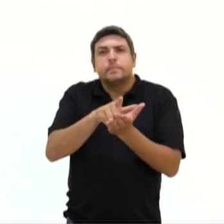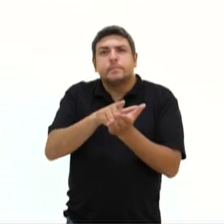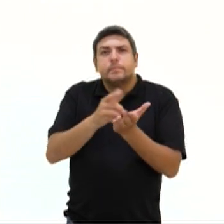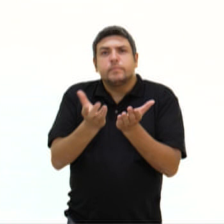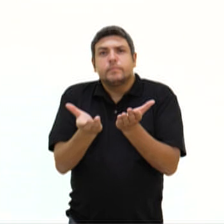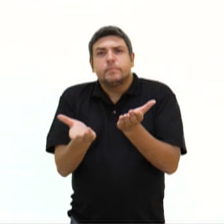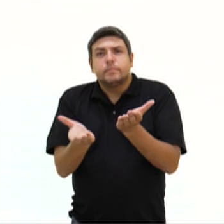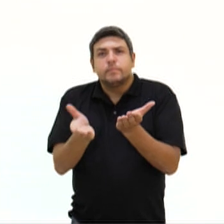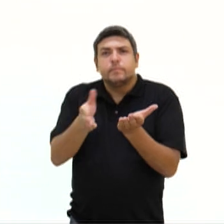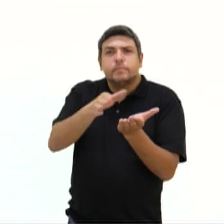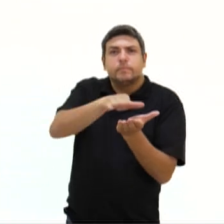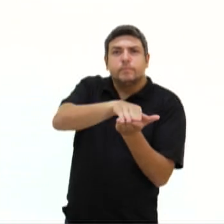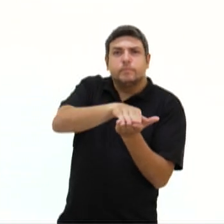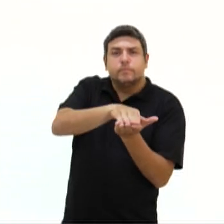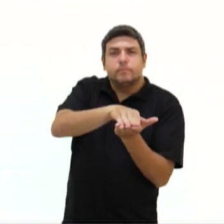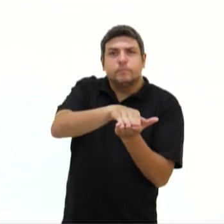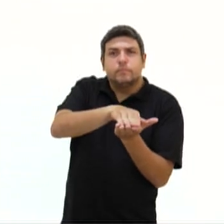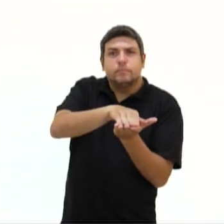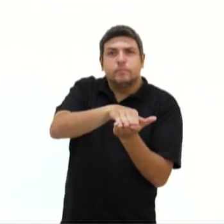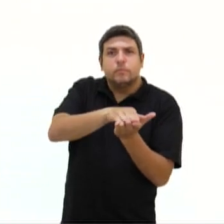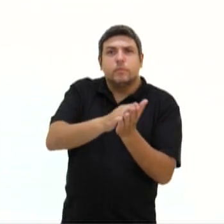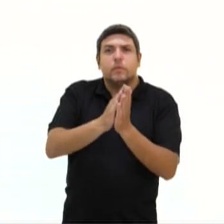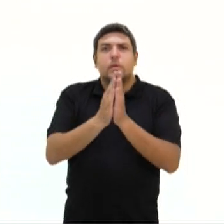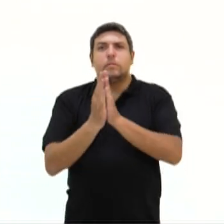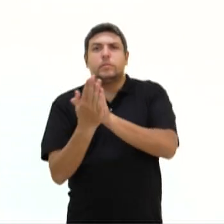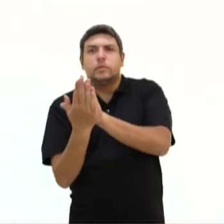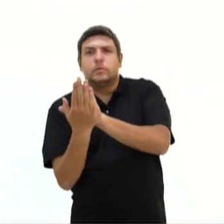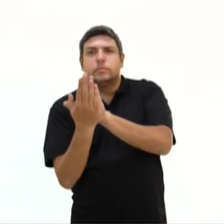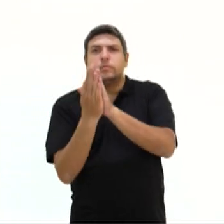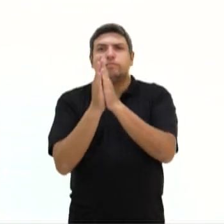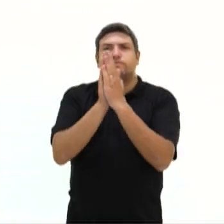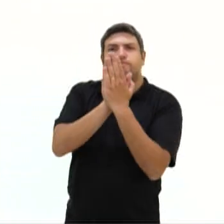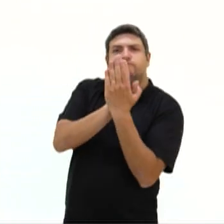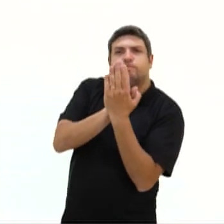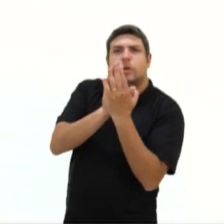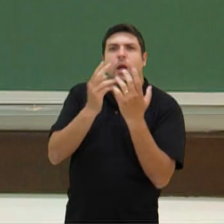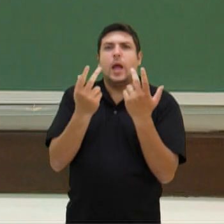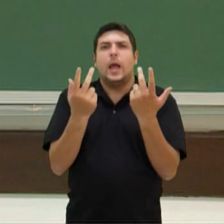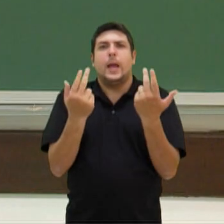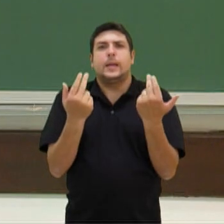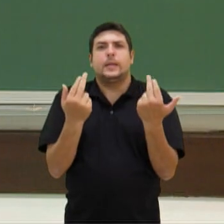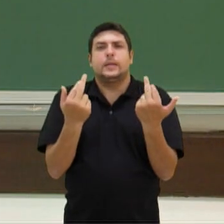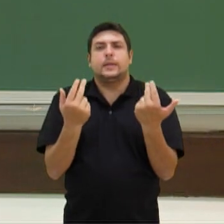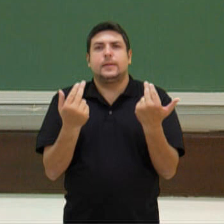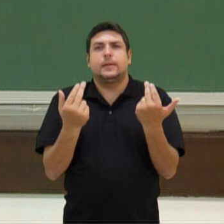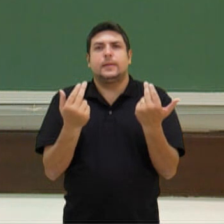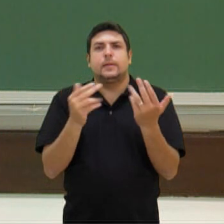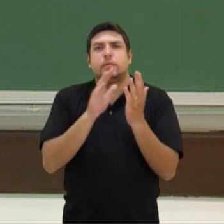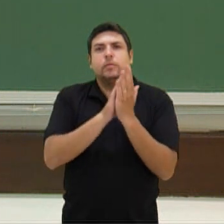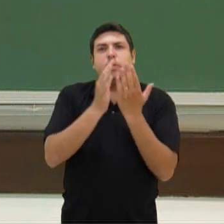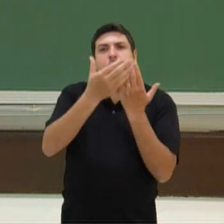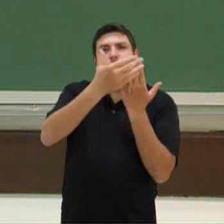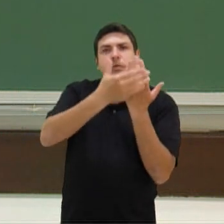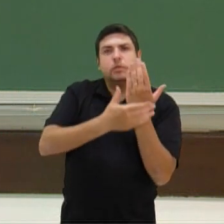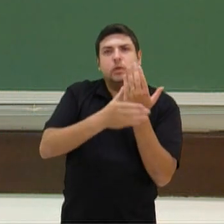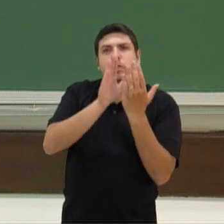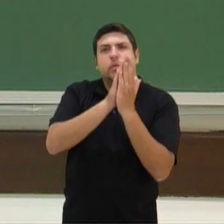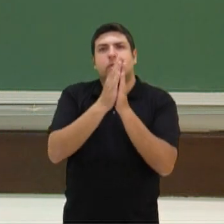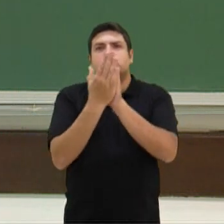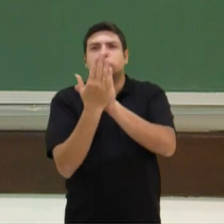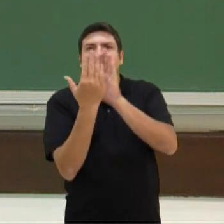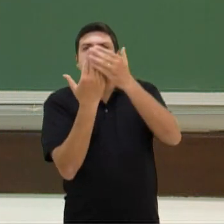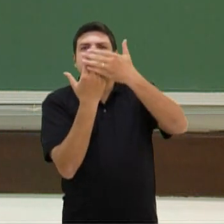essa parte e dobrasse ela para cá, você vai perceber que existe a simetria entre os dois